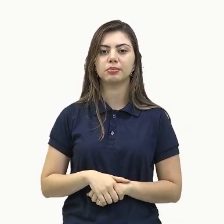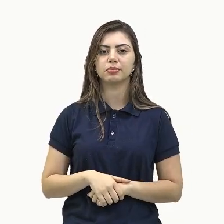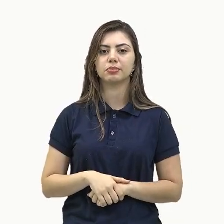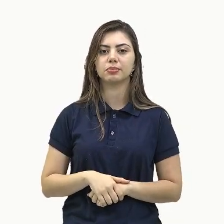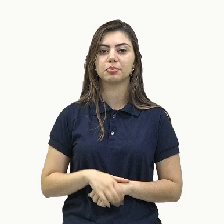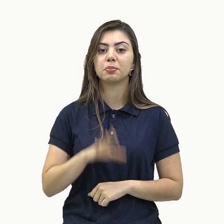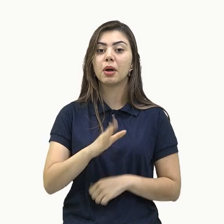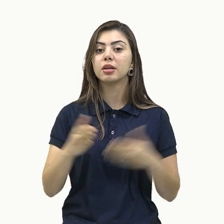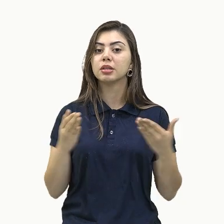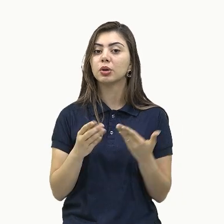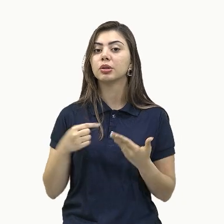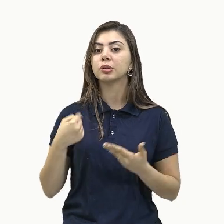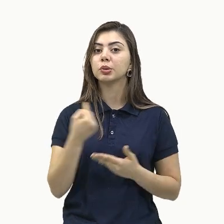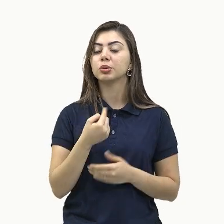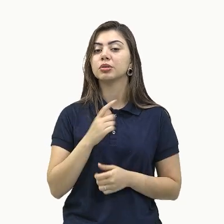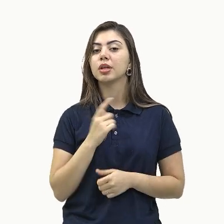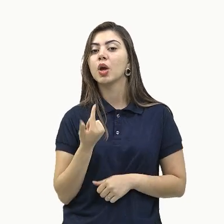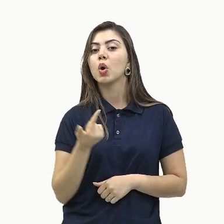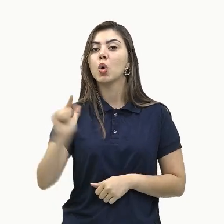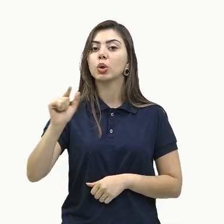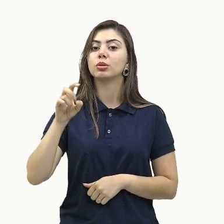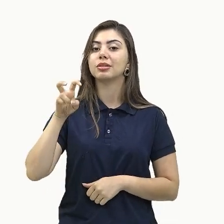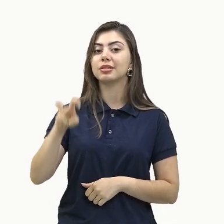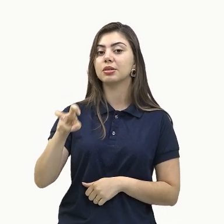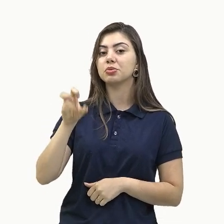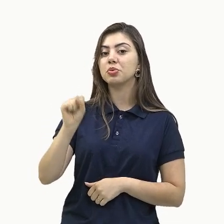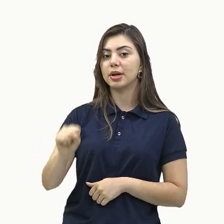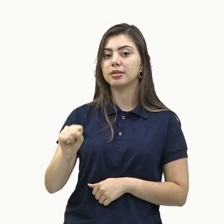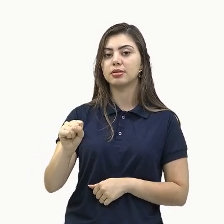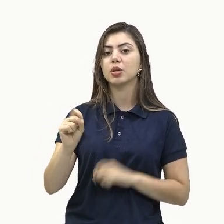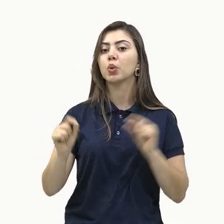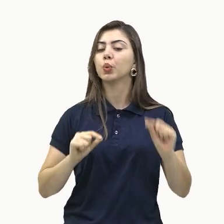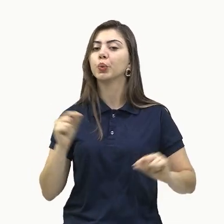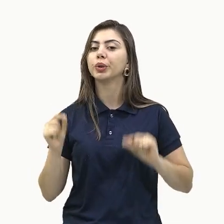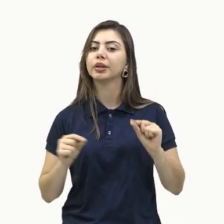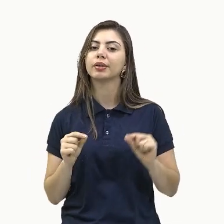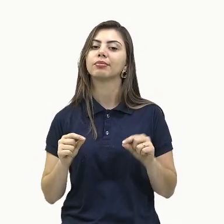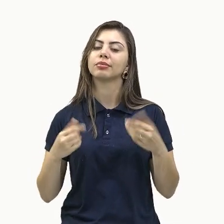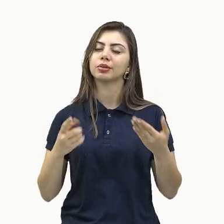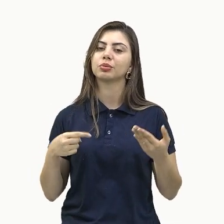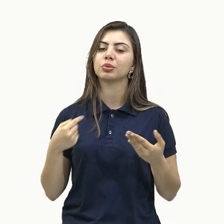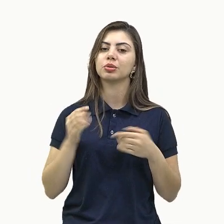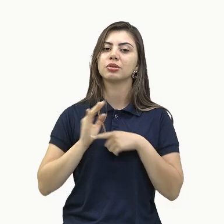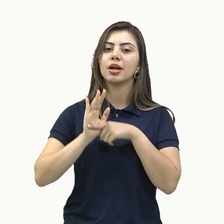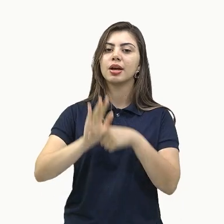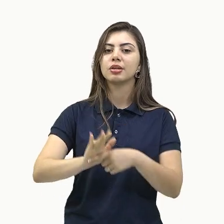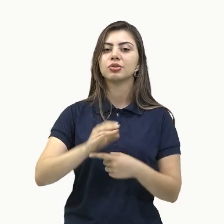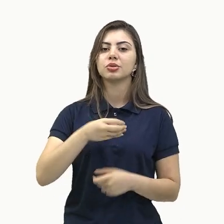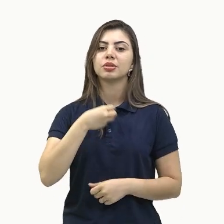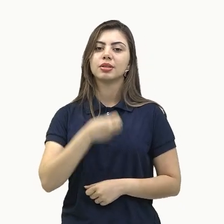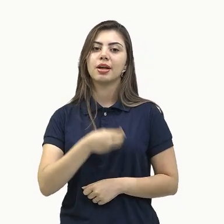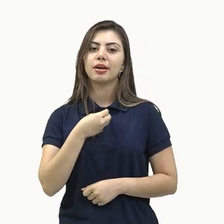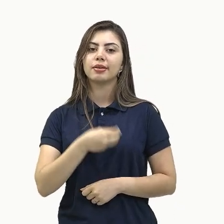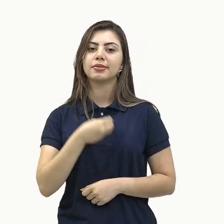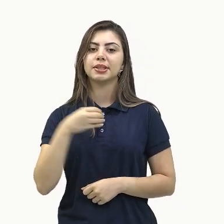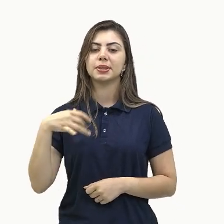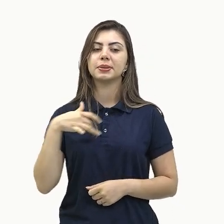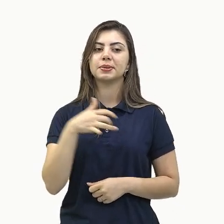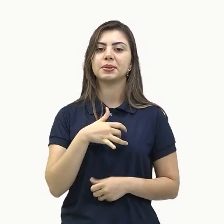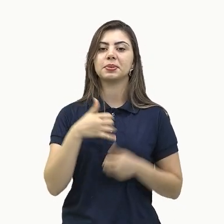veremos agora os 5 S's. Os 5 S's, eles nos ajudam a viver com mais